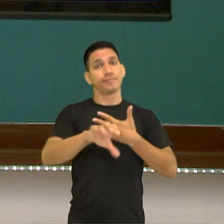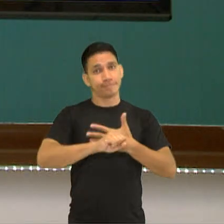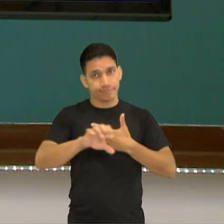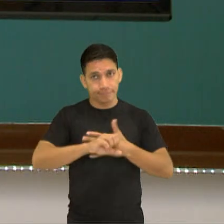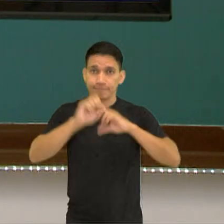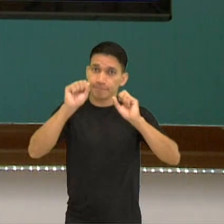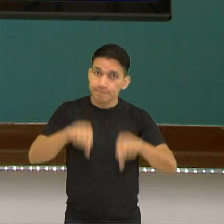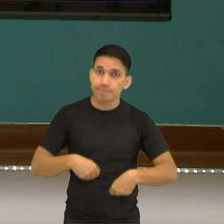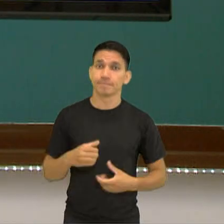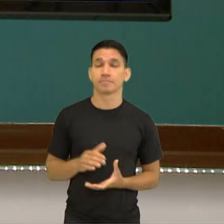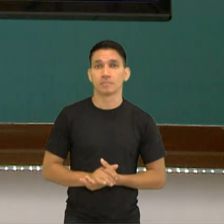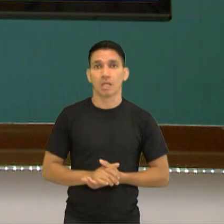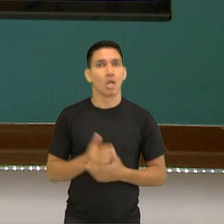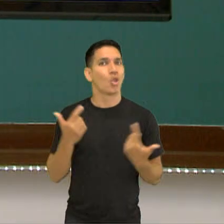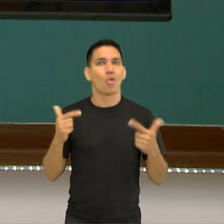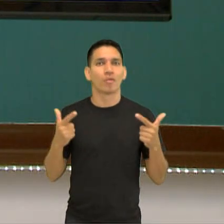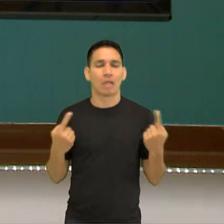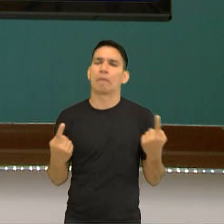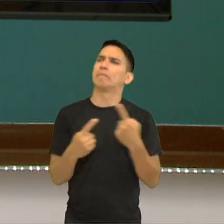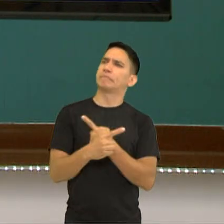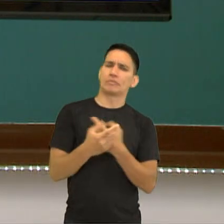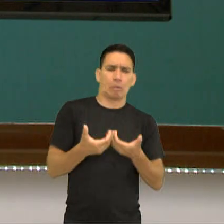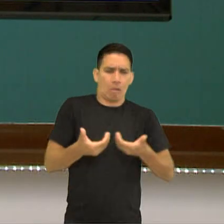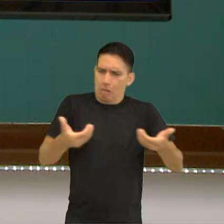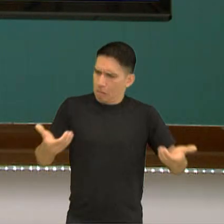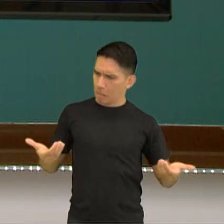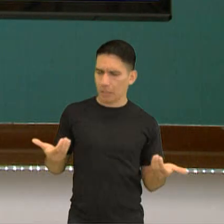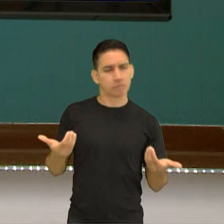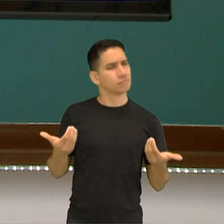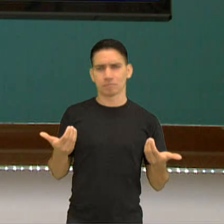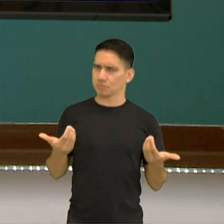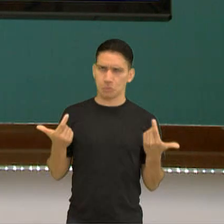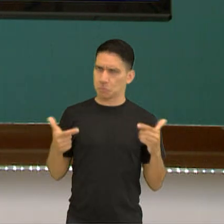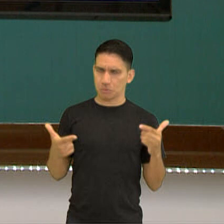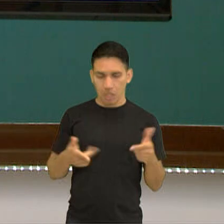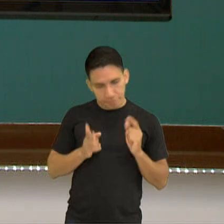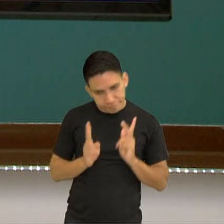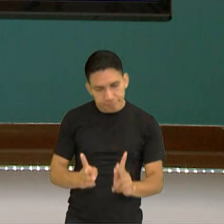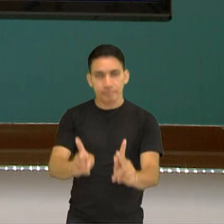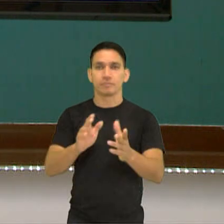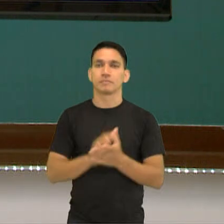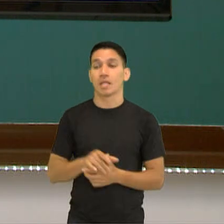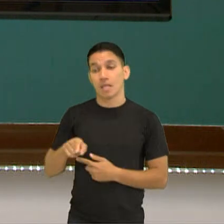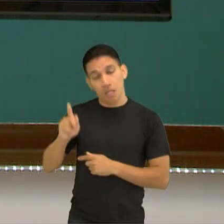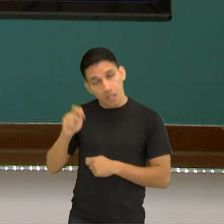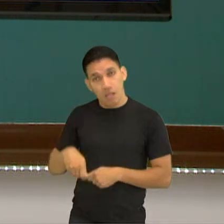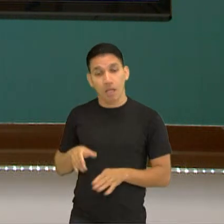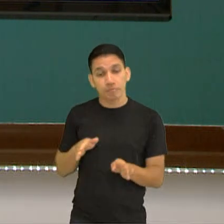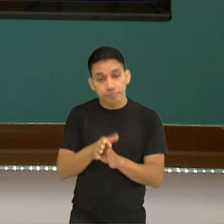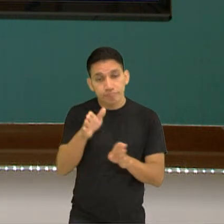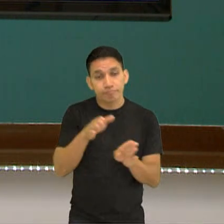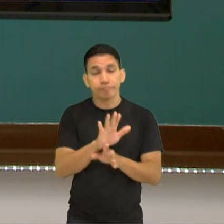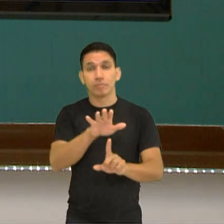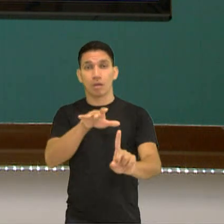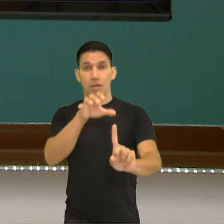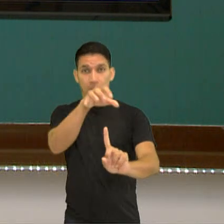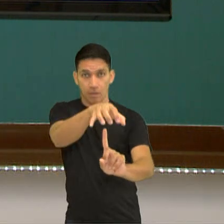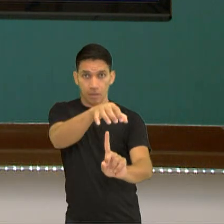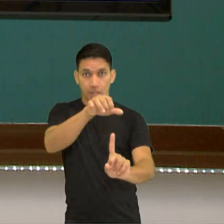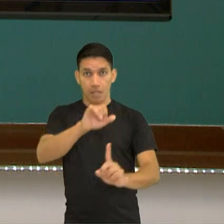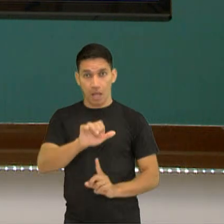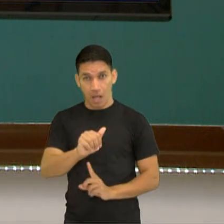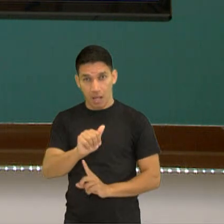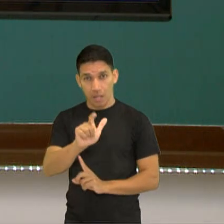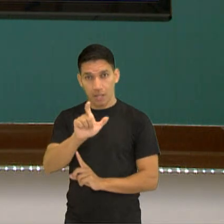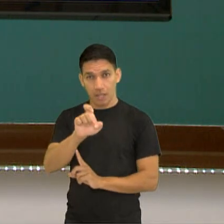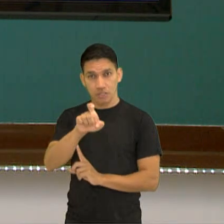Não existe essa oposição mundo sensível, mundo inteligível. Ele é preceptor, é professor de Alexandre o Grande, e os